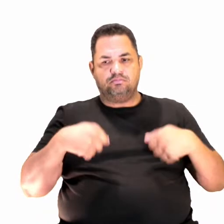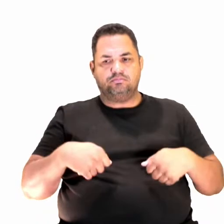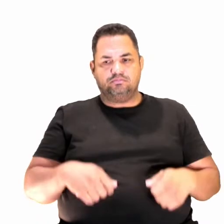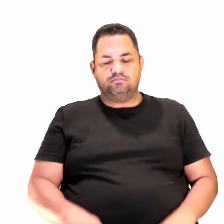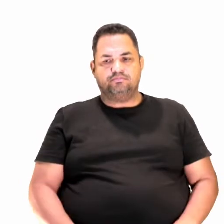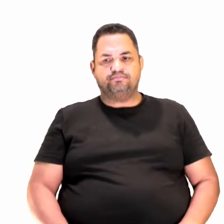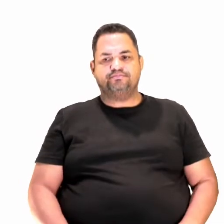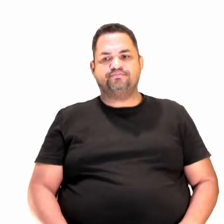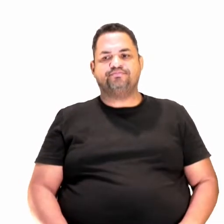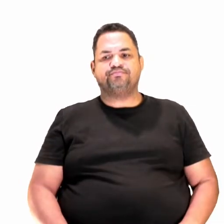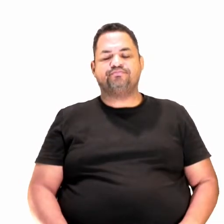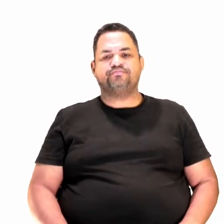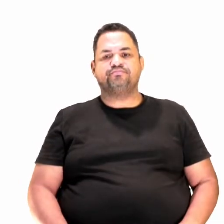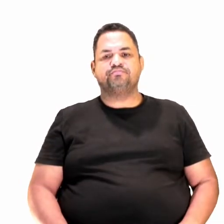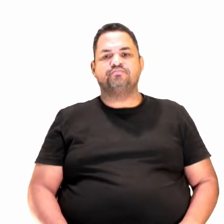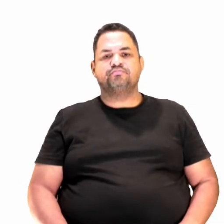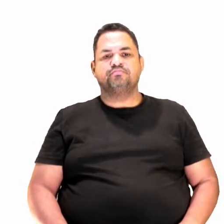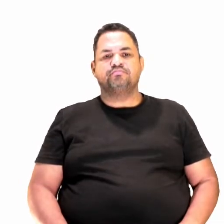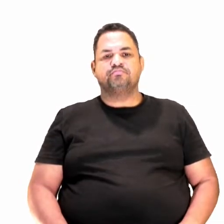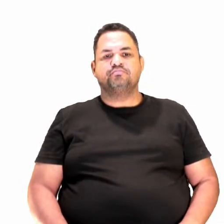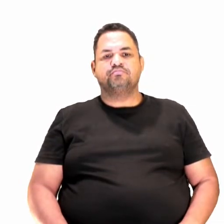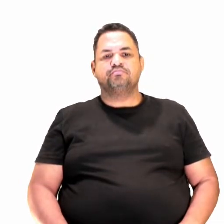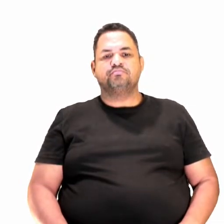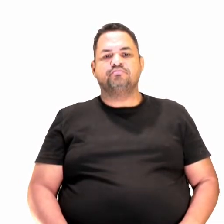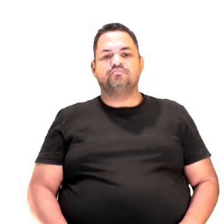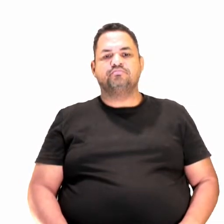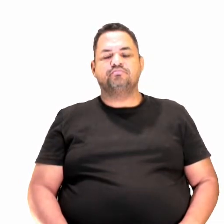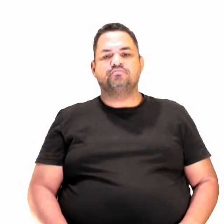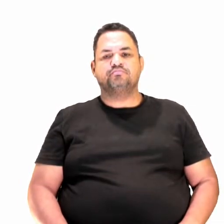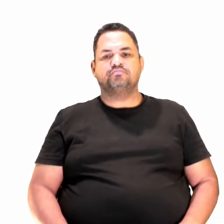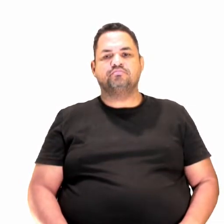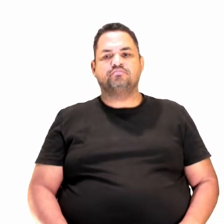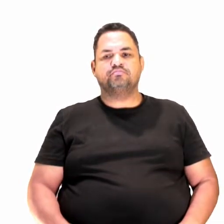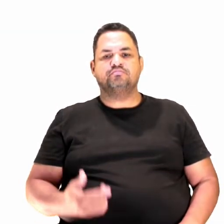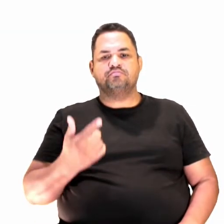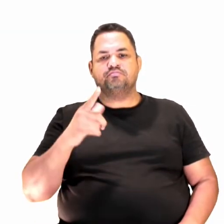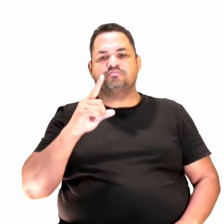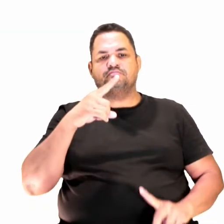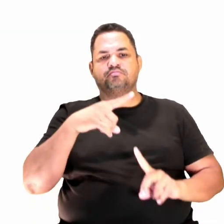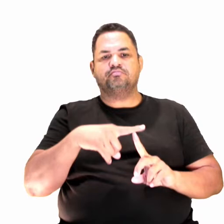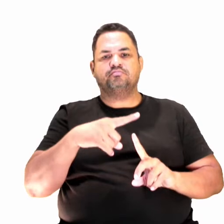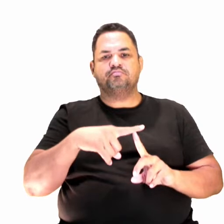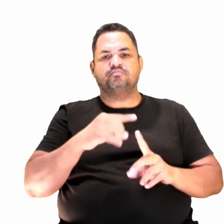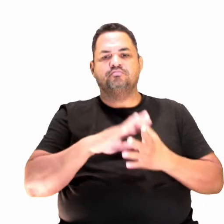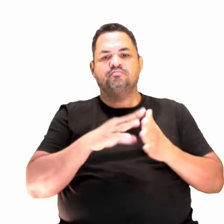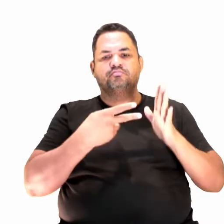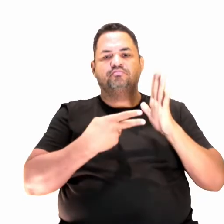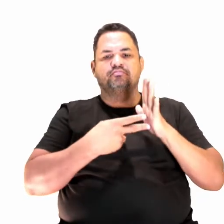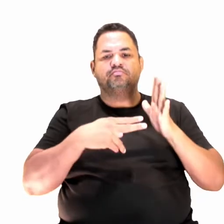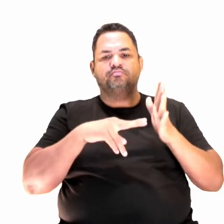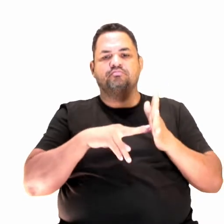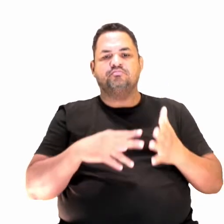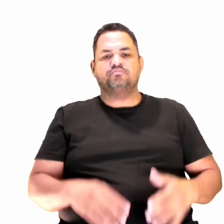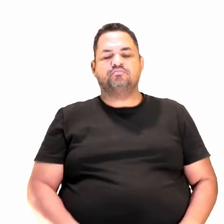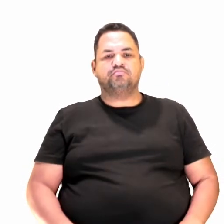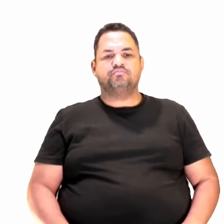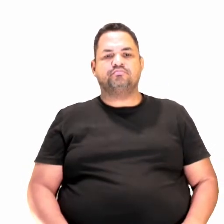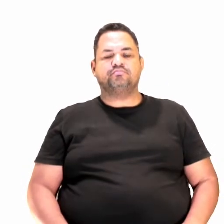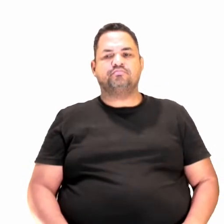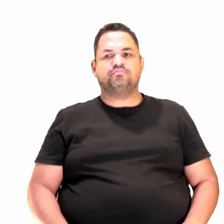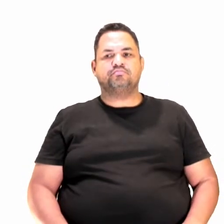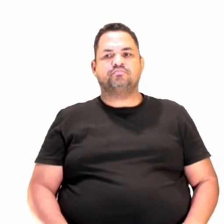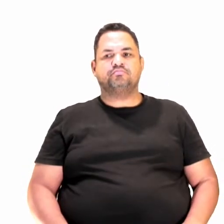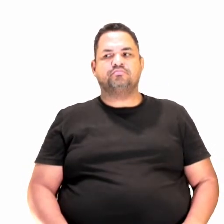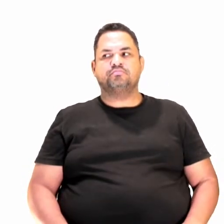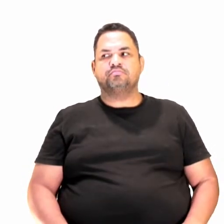Muito bem? E aí agora vamos para o outro tipo de significado, né? Que a gente saiu da